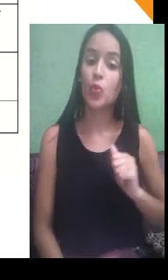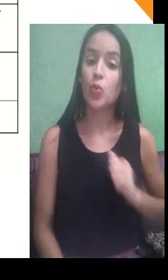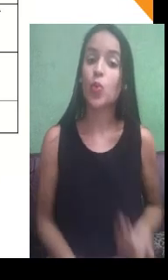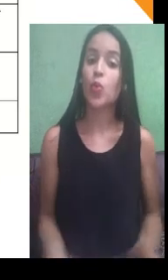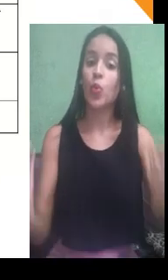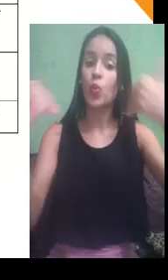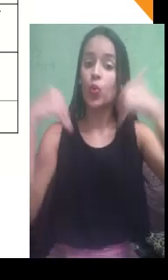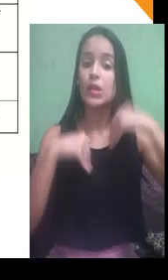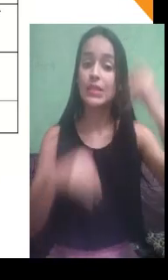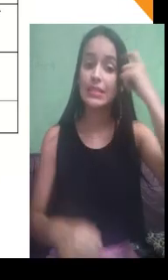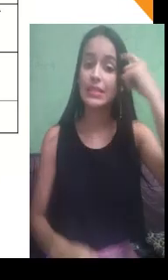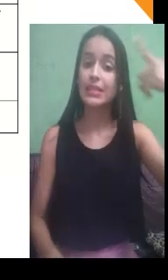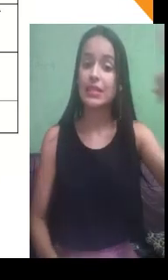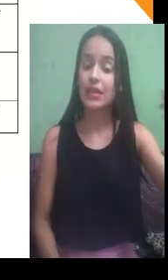posição